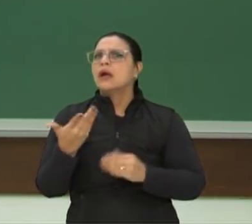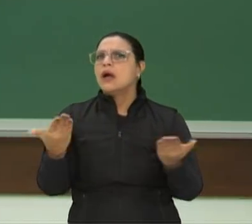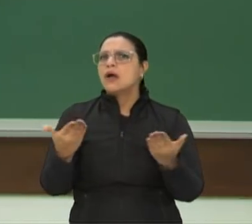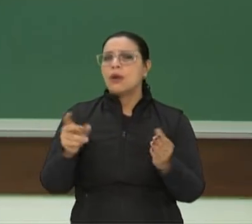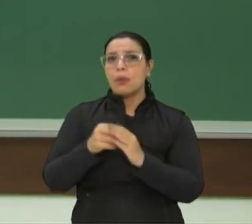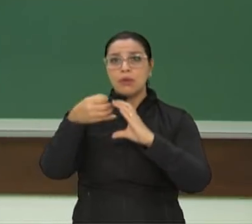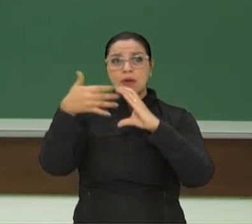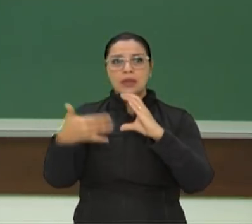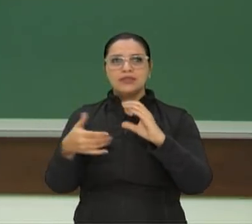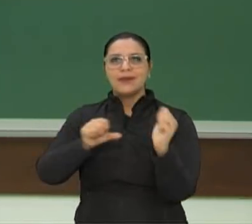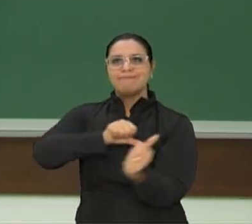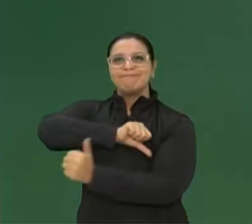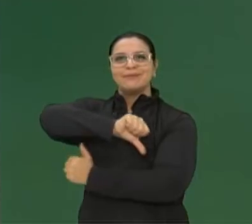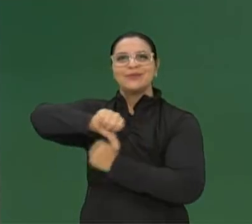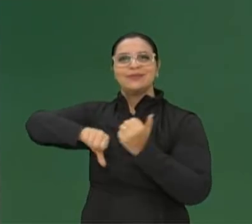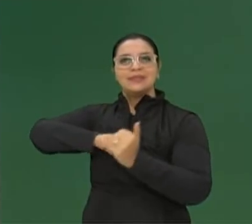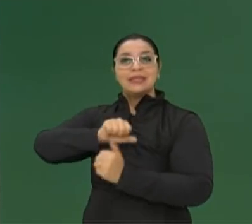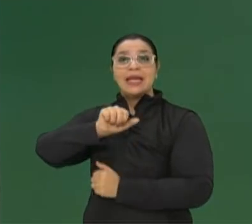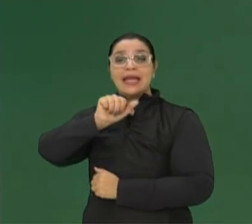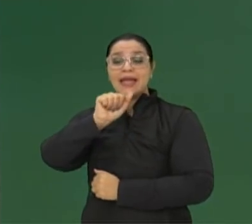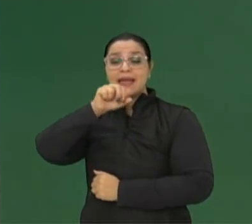como característica vai ser justamente o